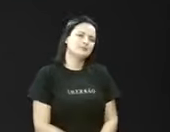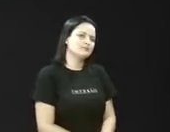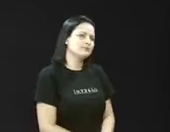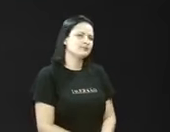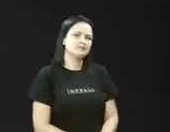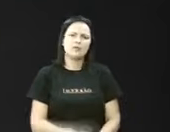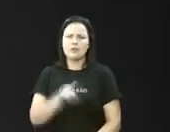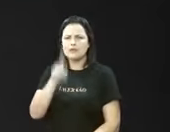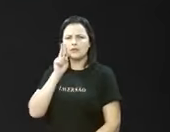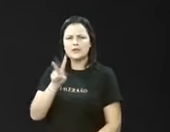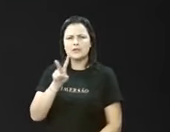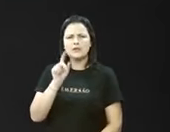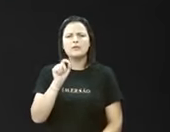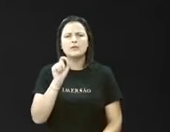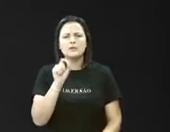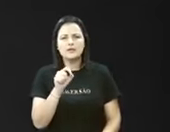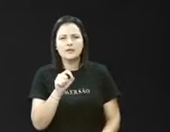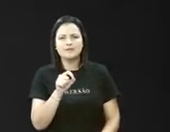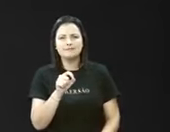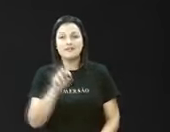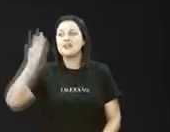O que você está vendo, Isaías? Ele está no trono,